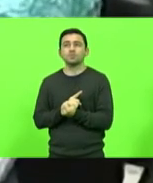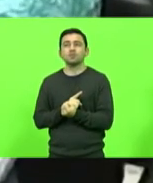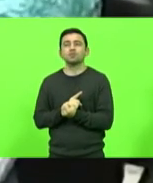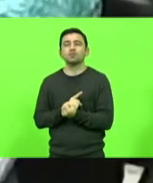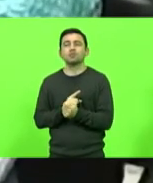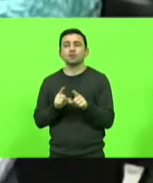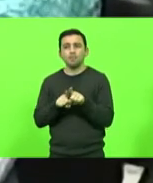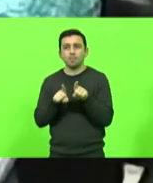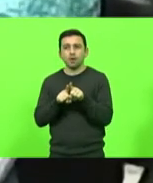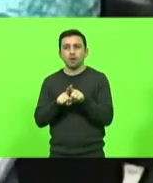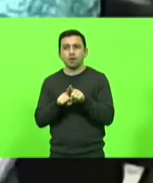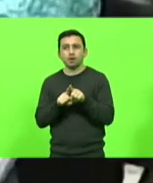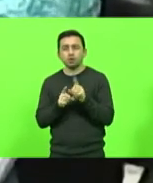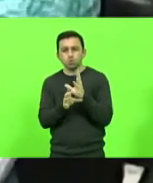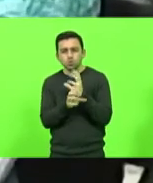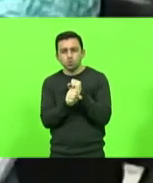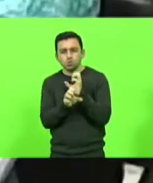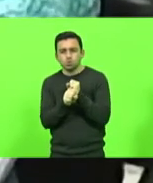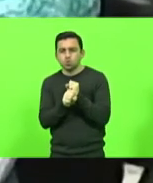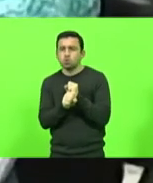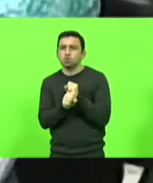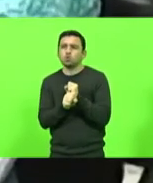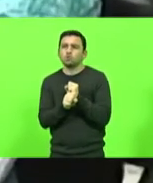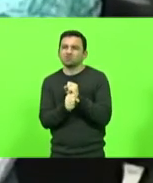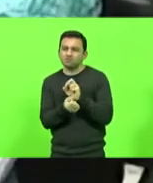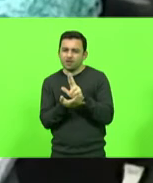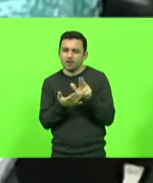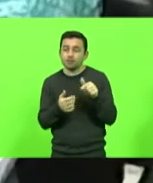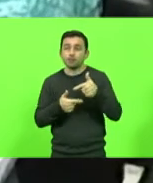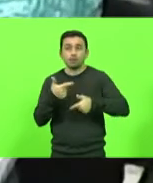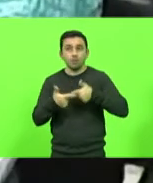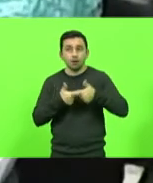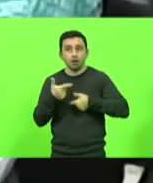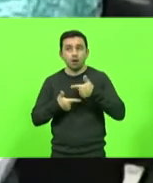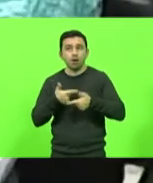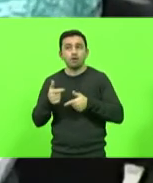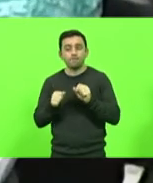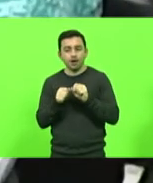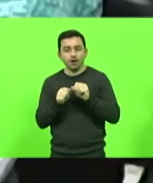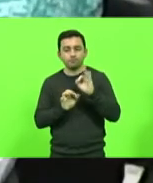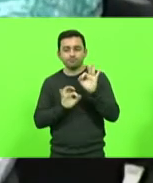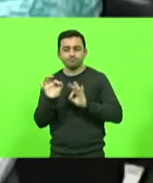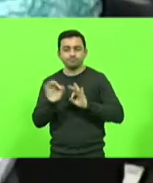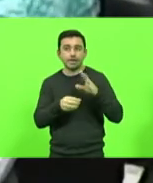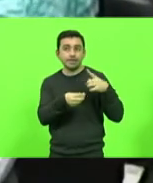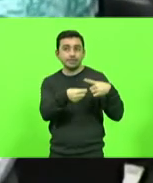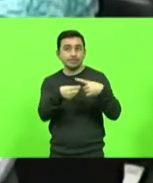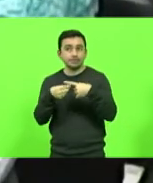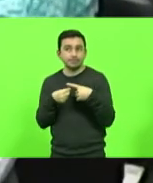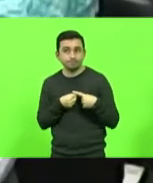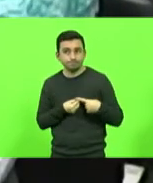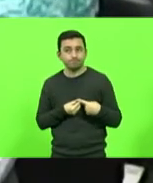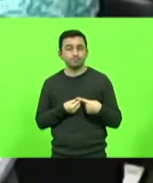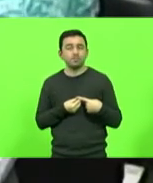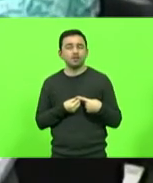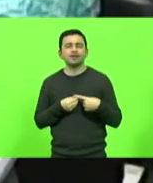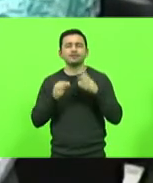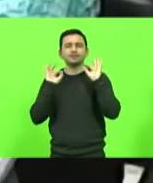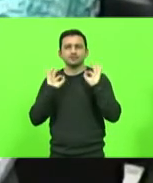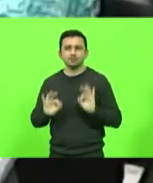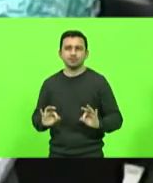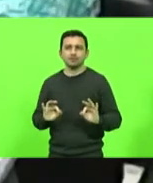o levantamento de custos em relação aos serviços que são executados pelos municípios, e com certeza a gente